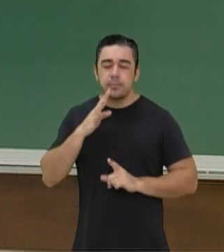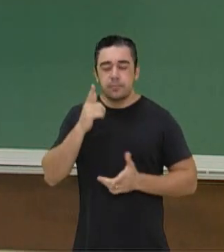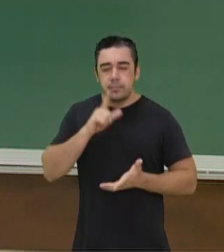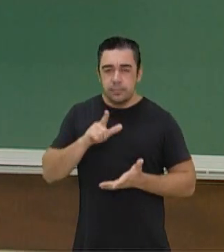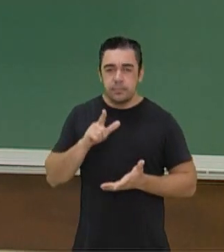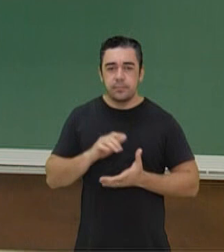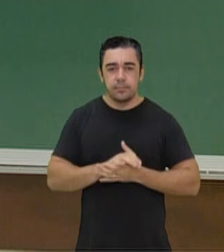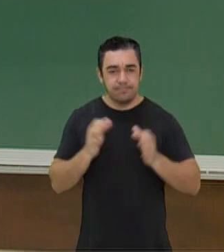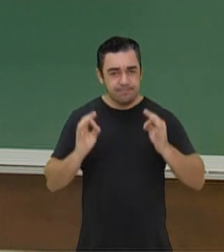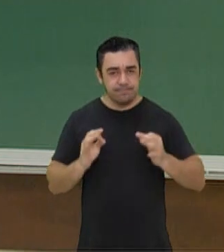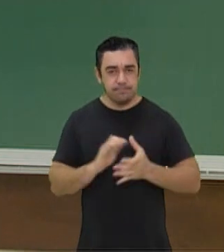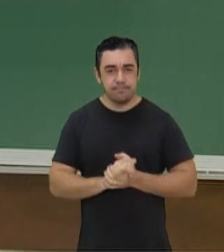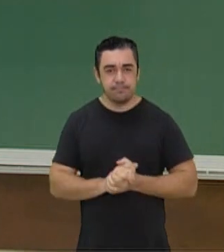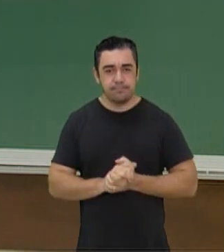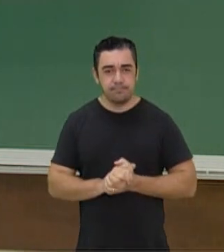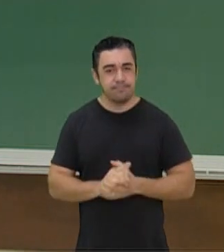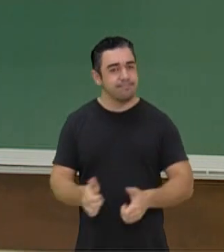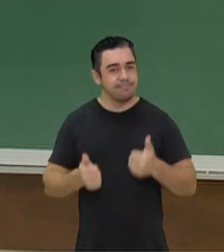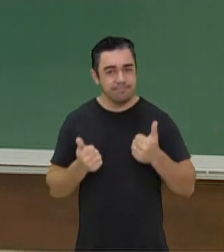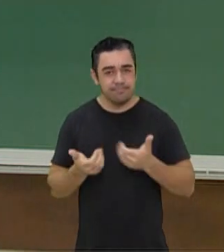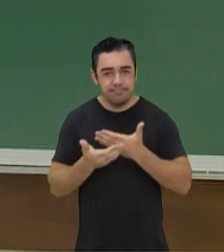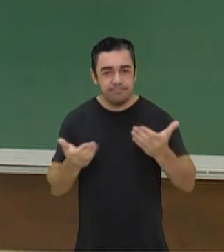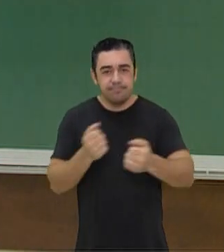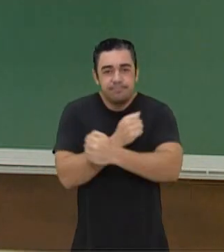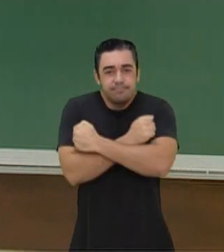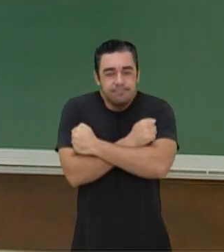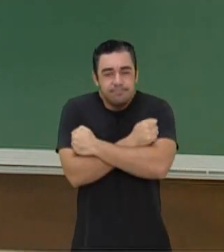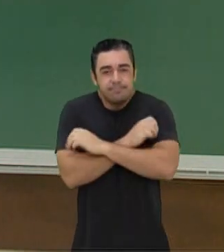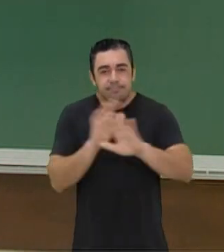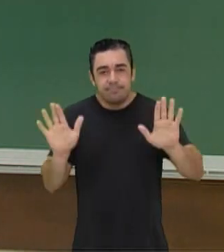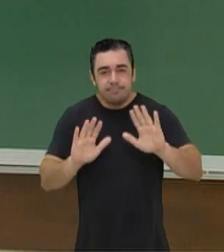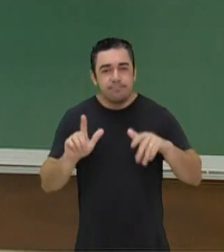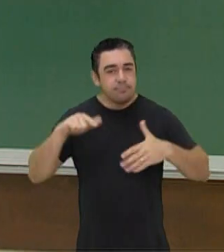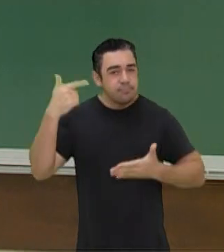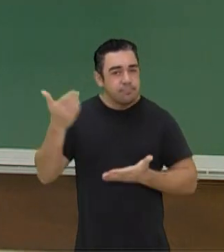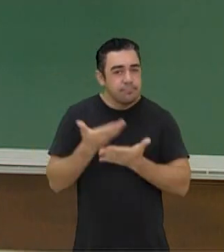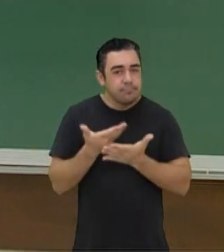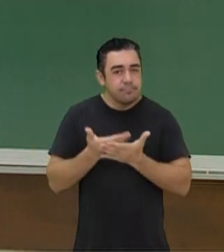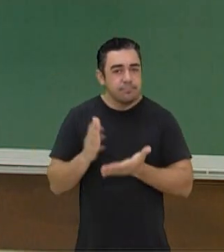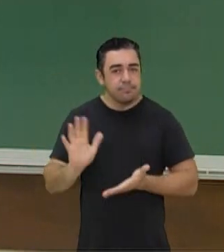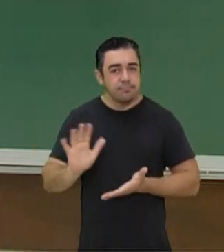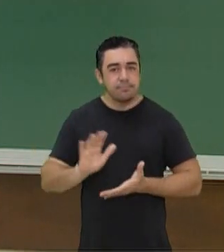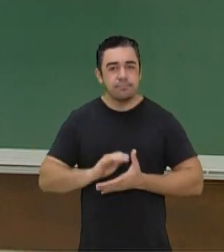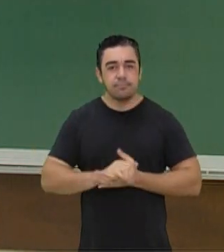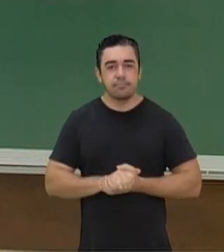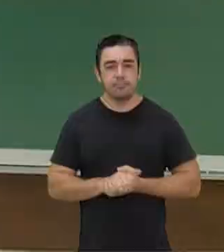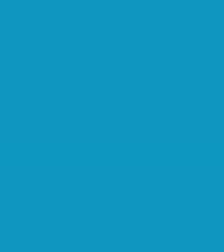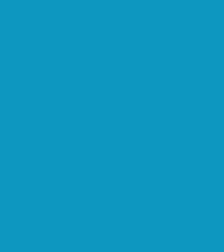então. Perfeito? Muito bem, pessoal. Um abraço e até a próxima aula.